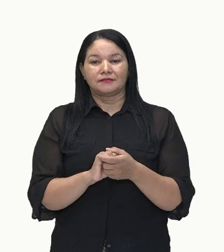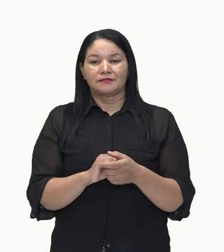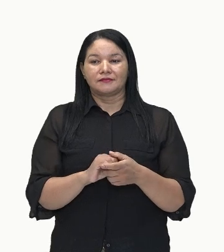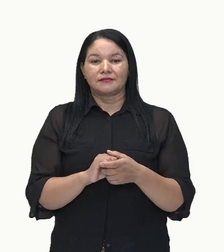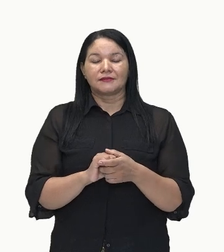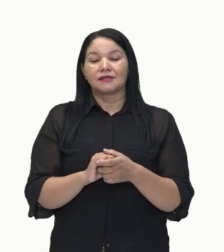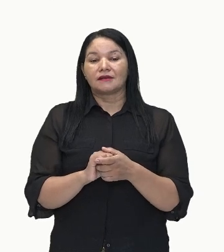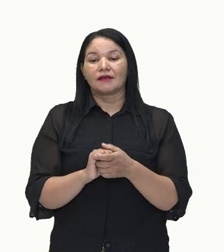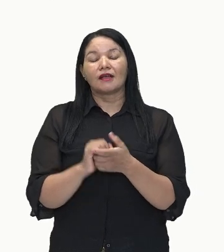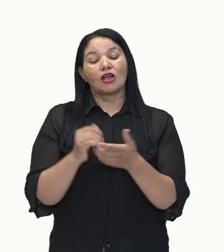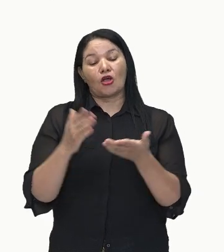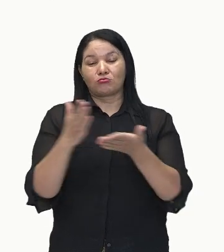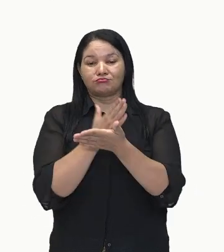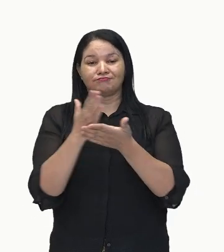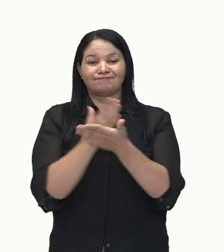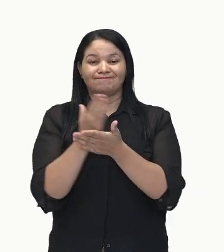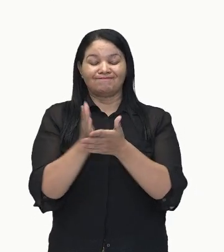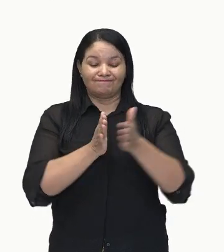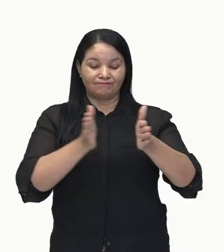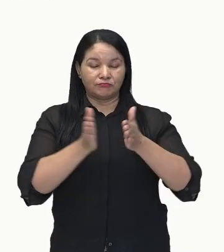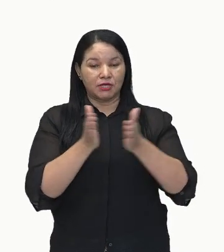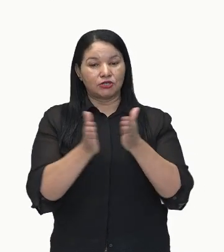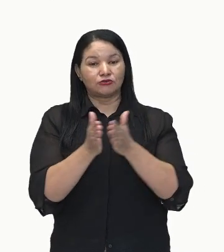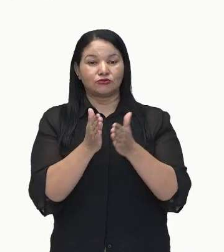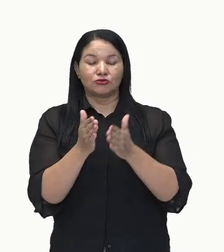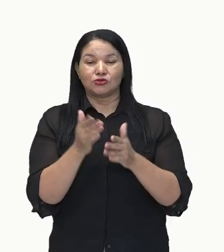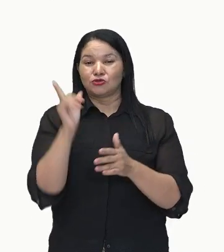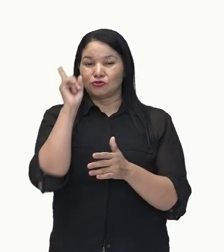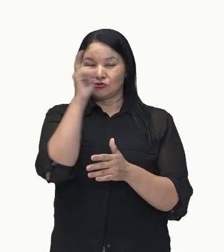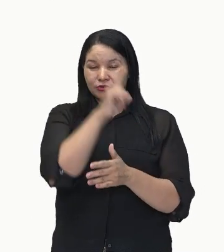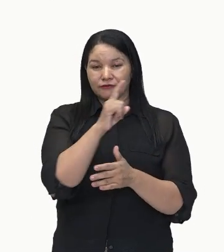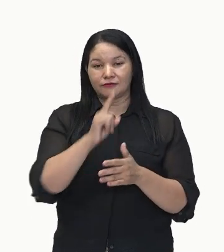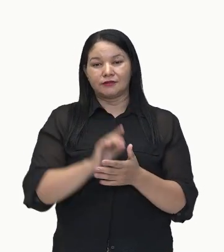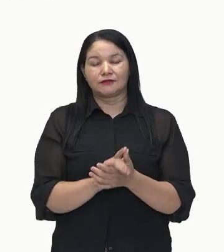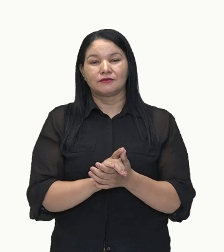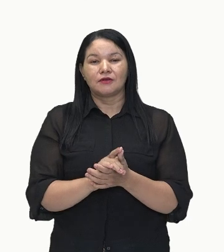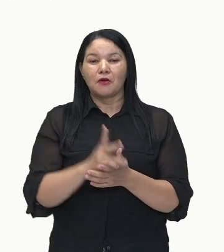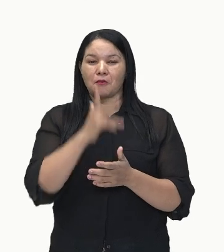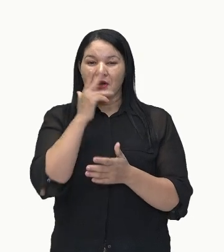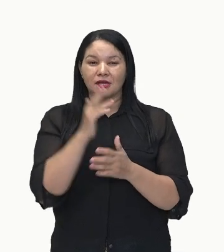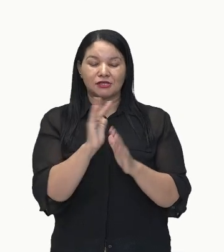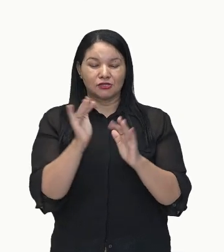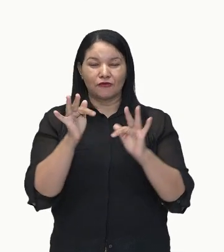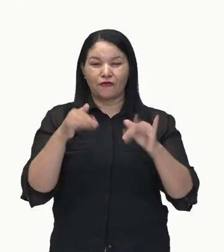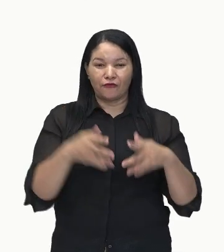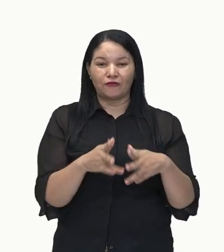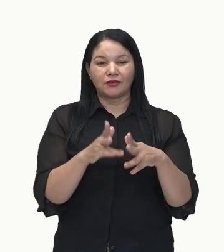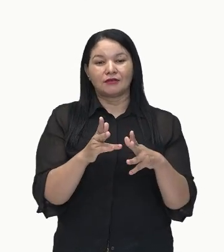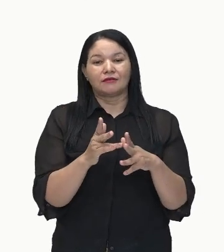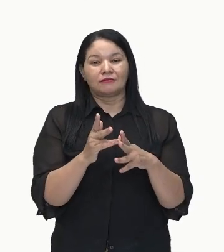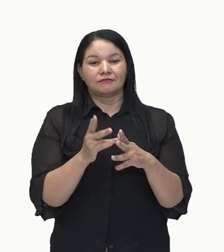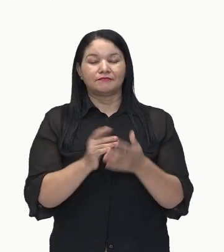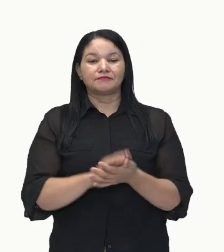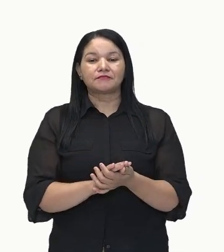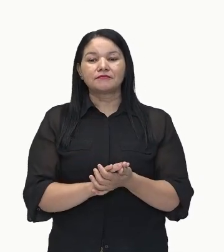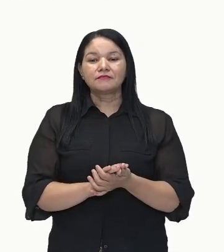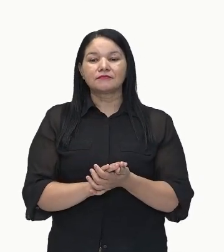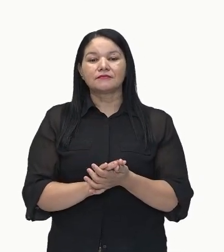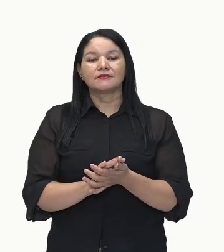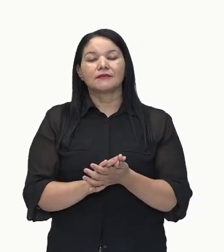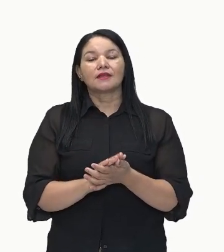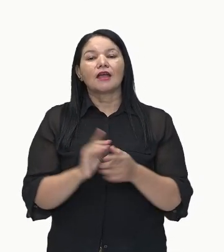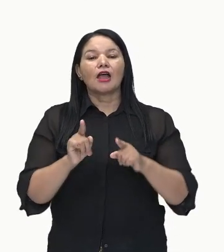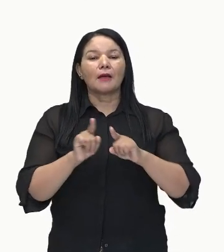de decadência. São frutos de fins da estação, bichados ao nascedouro. Estrelas